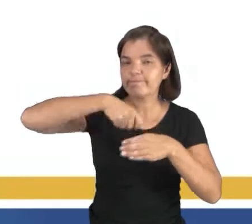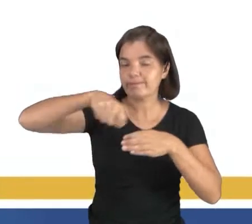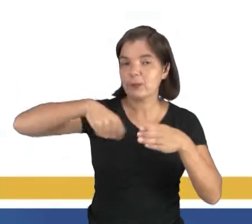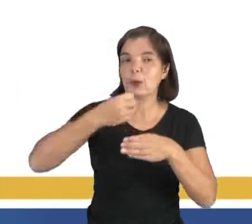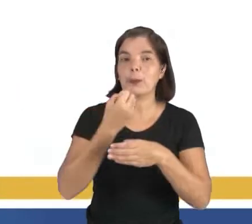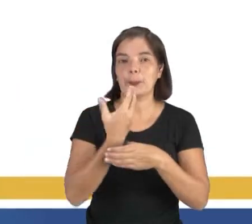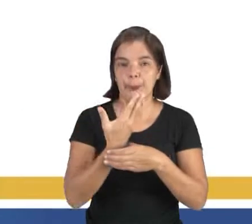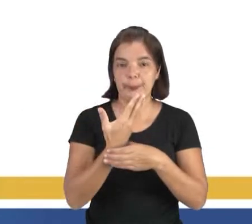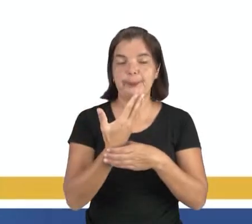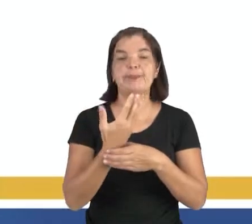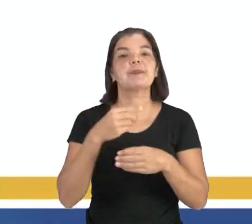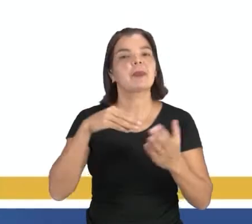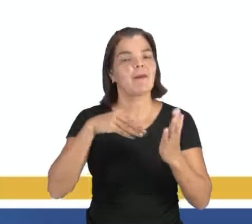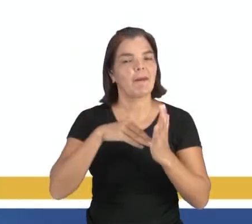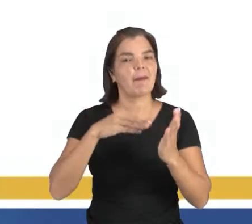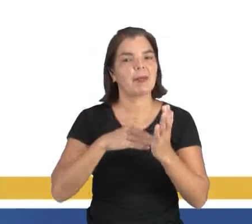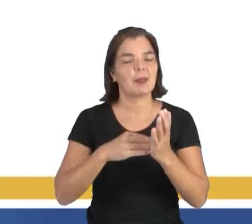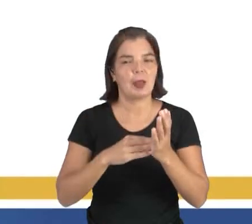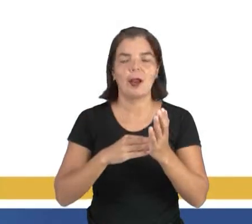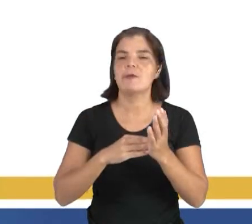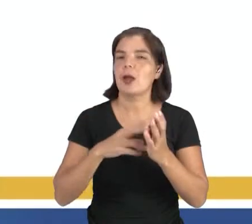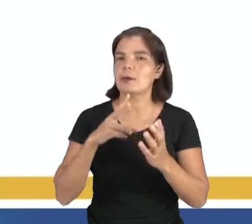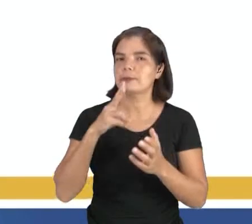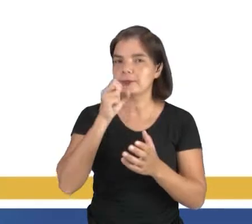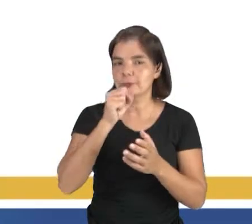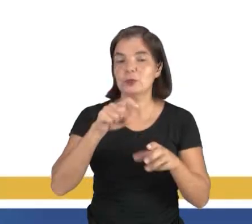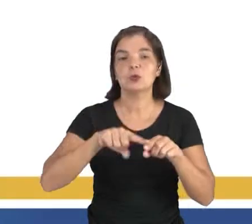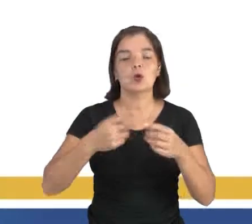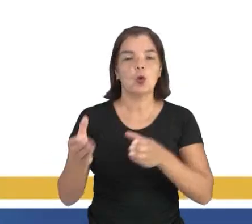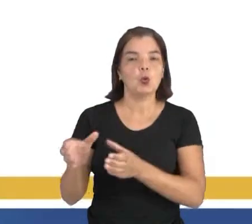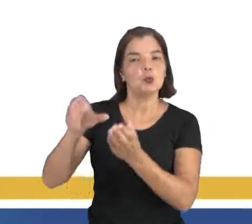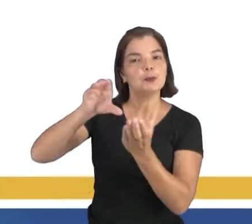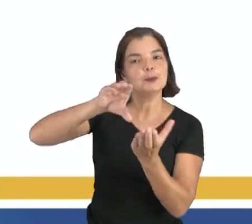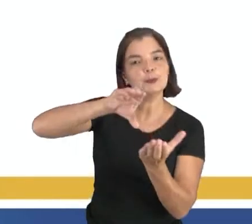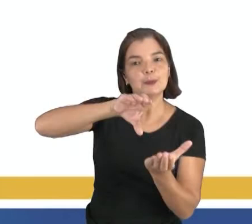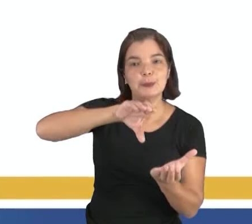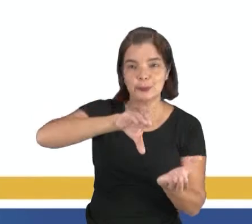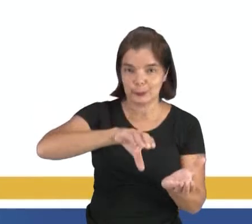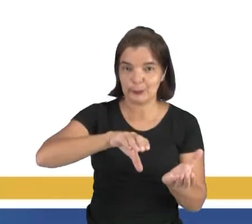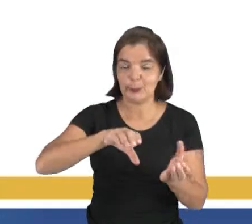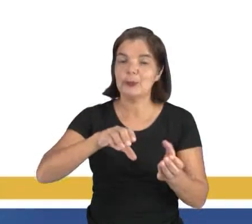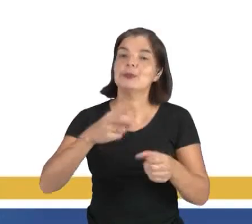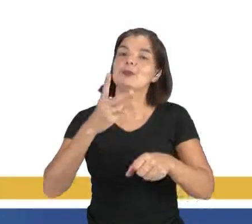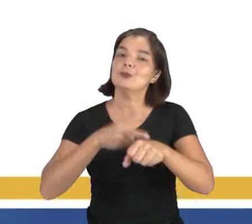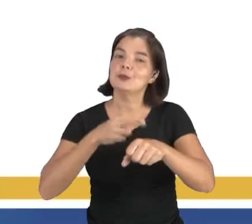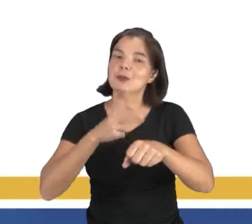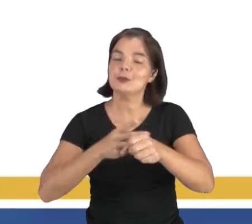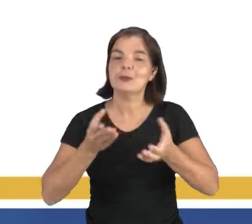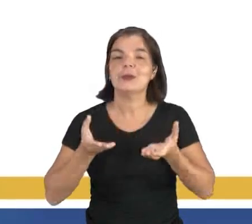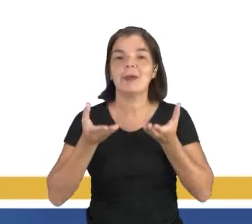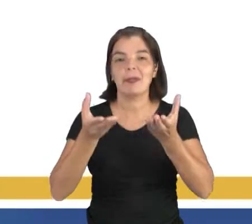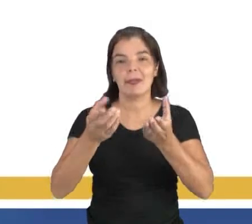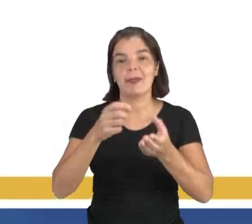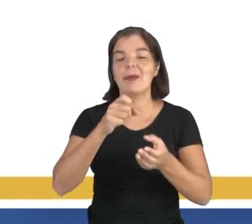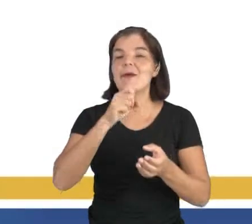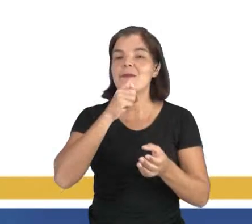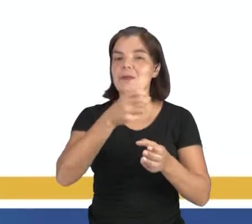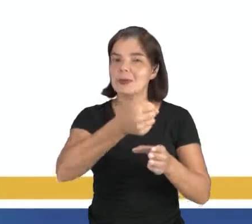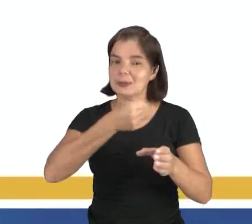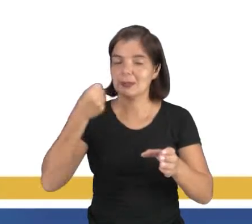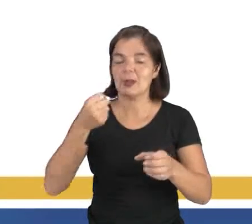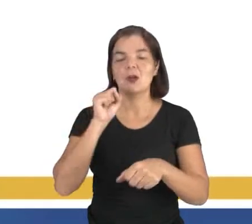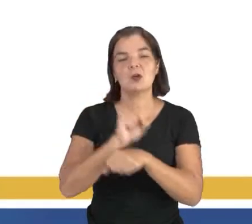consistência, ou seja, até começar a engrossar. Despeje tudo numa vasilha de vidro e leve à geladeira.